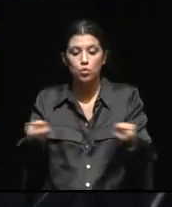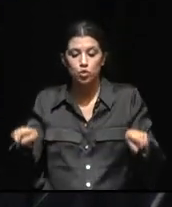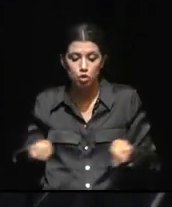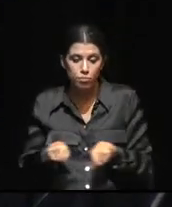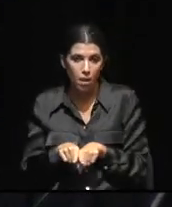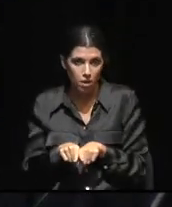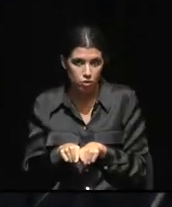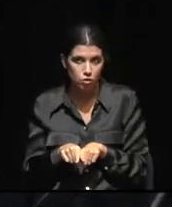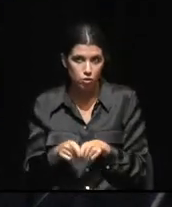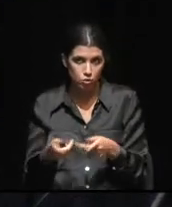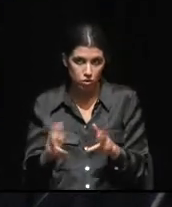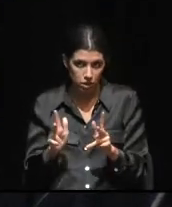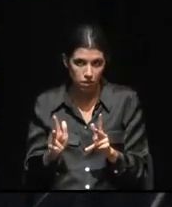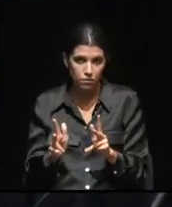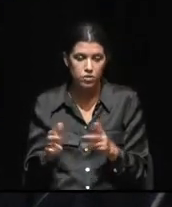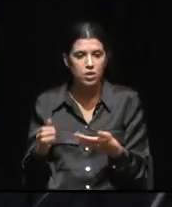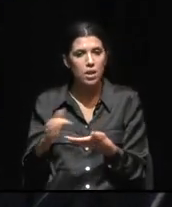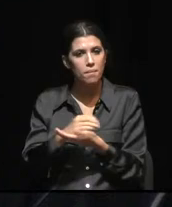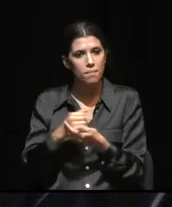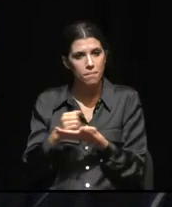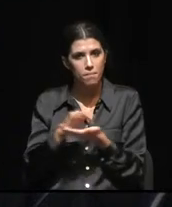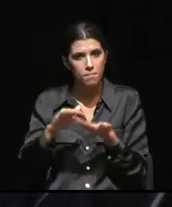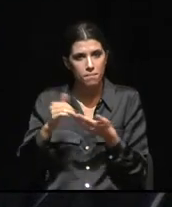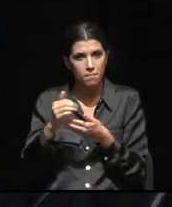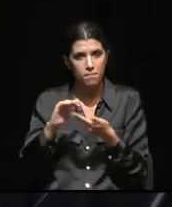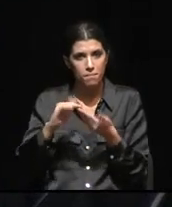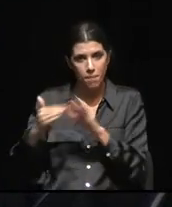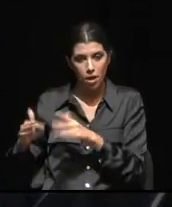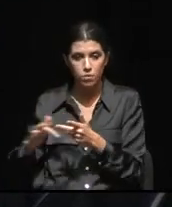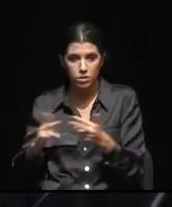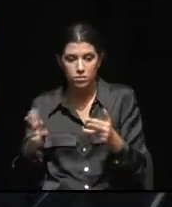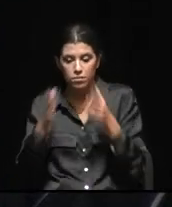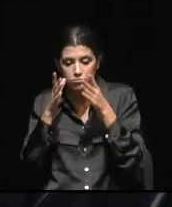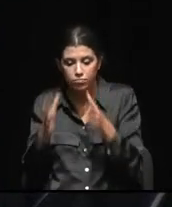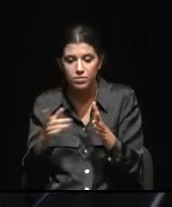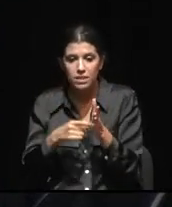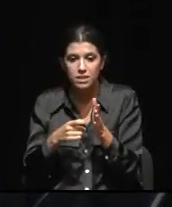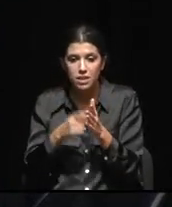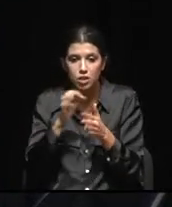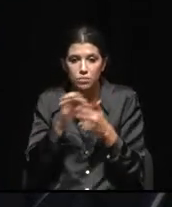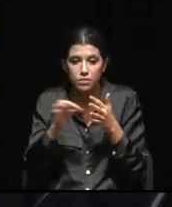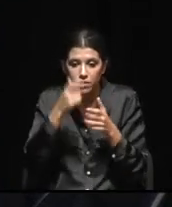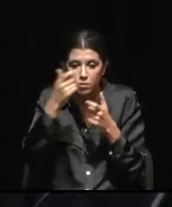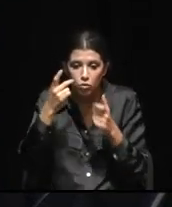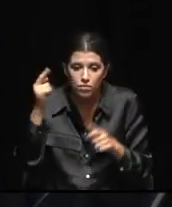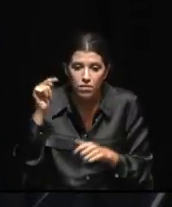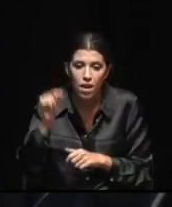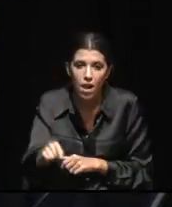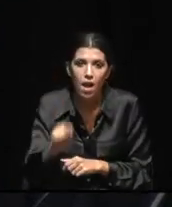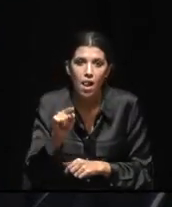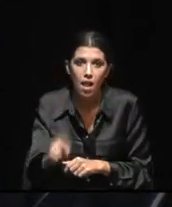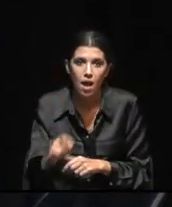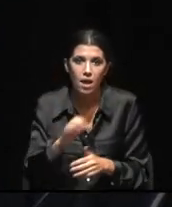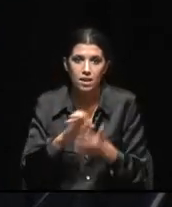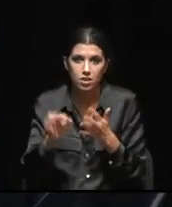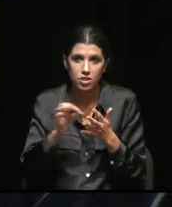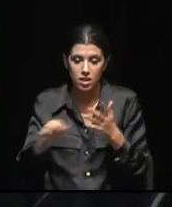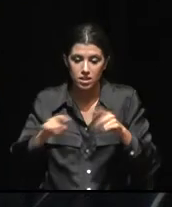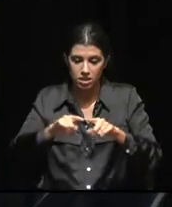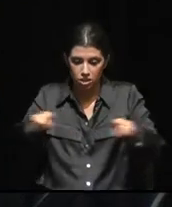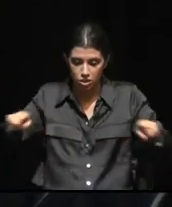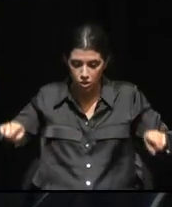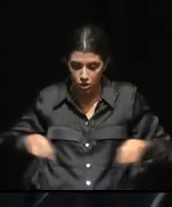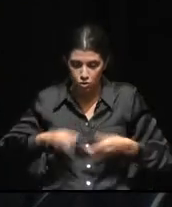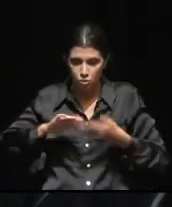habitacionais em bairros municipais que seja focada nas necessidades específicas e nas características existentes em cada